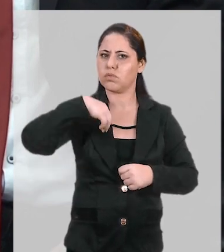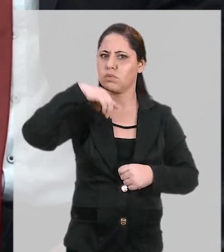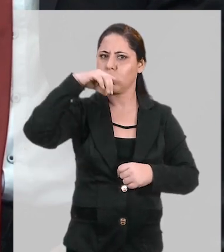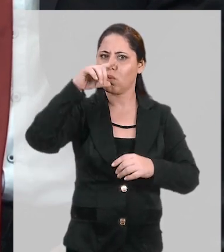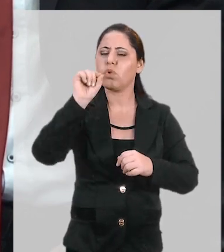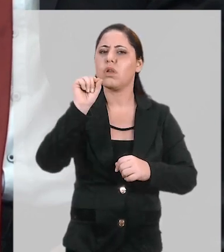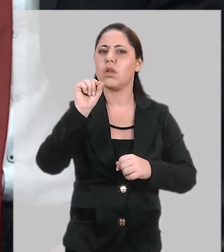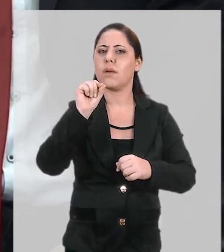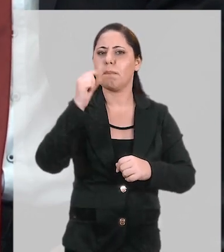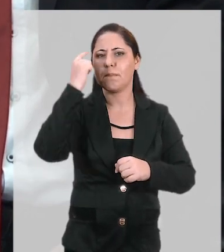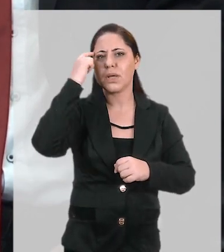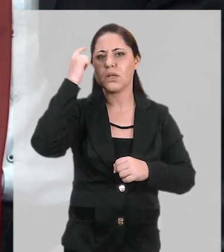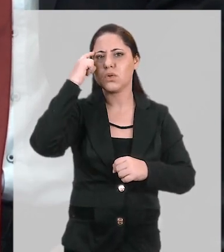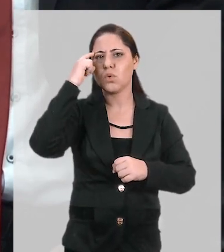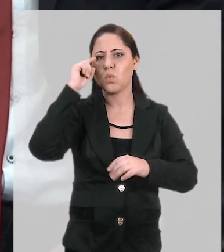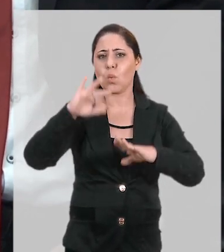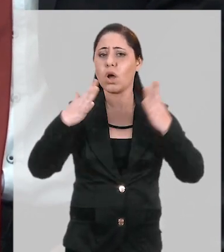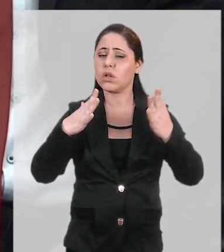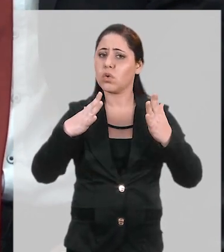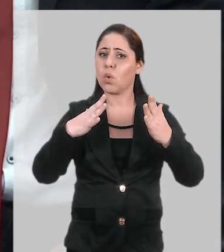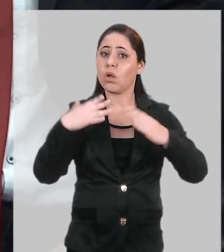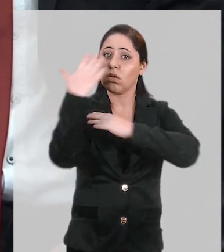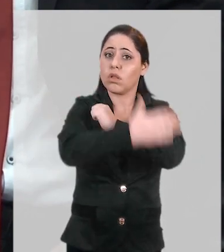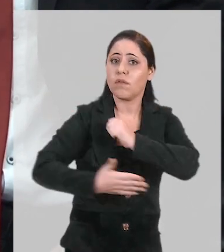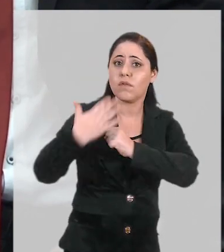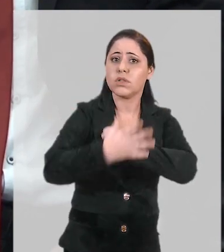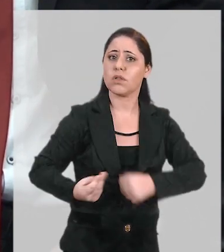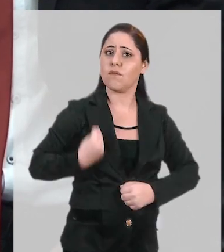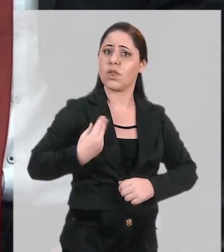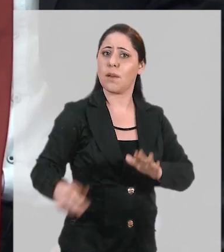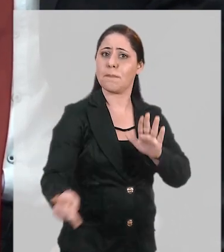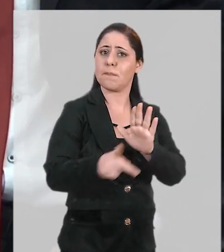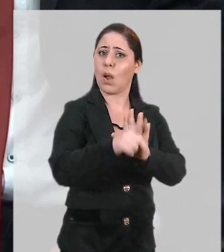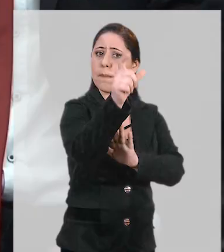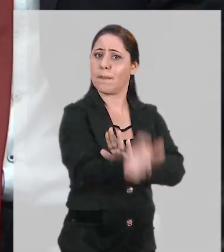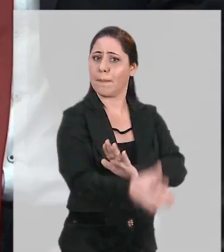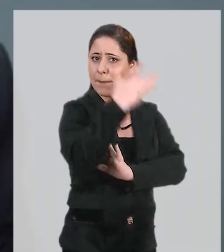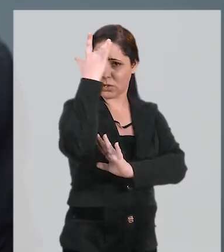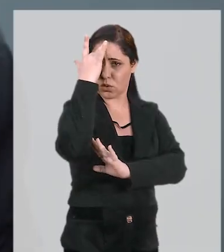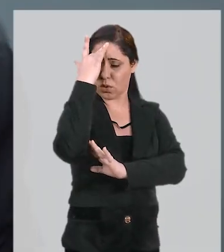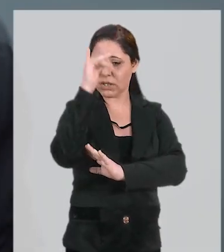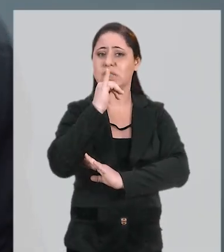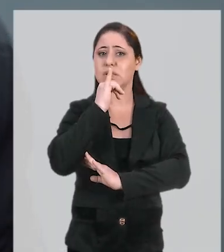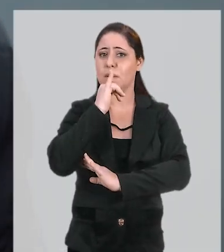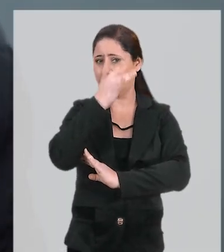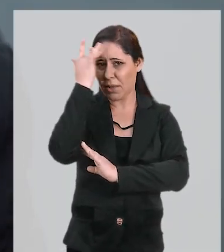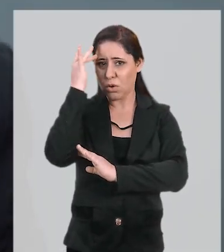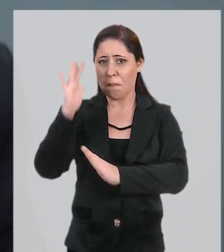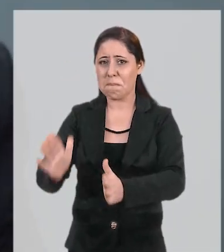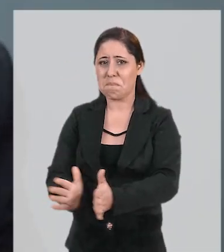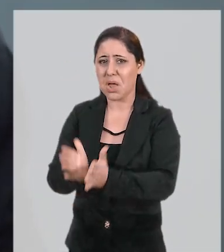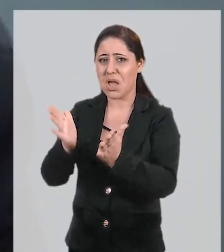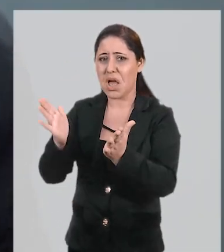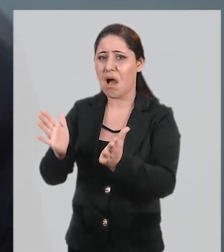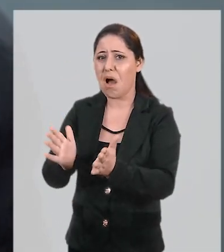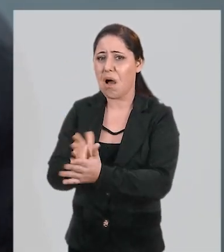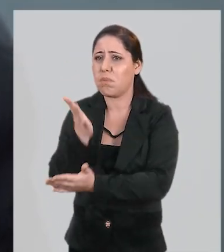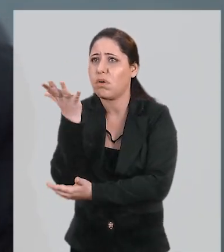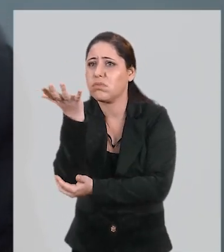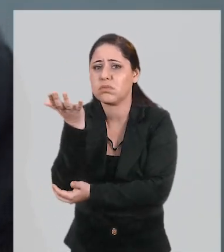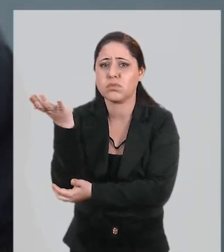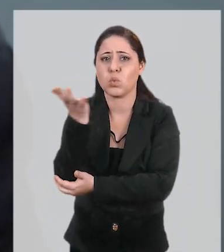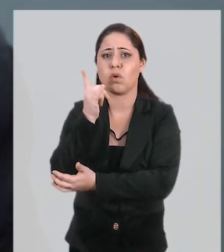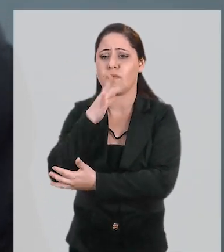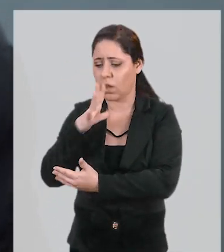maior defesa quando você faz em prol do ser humano é a defesa da própria vida dele, quando você tira o cidadão da sarjeta, que está lá jogado